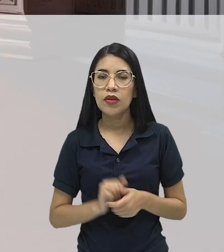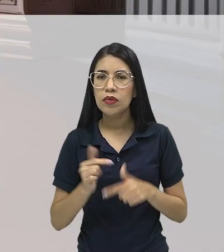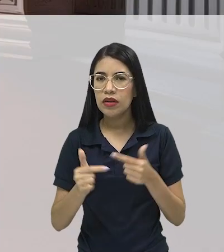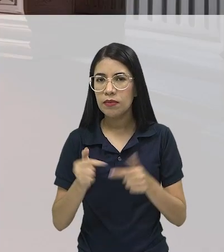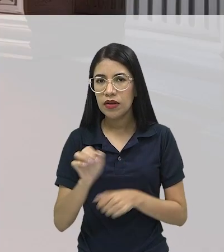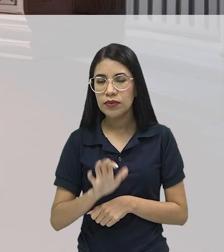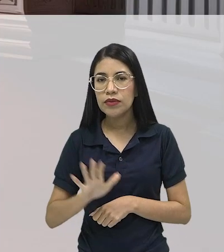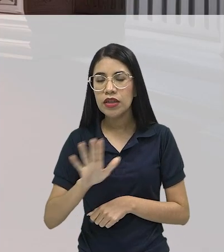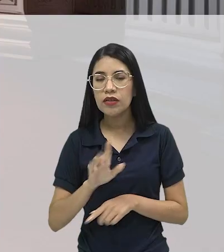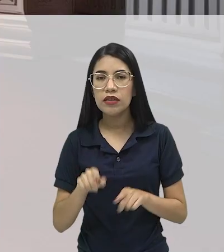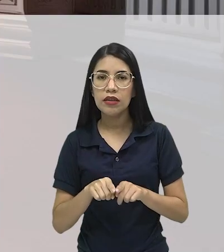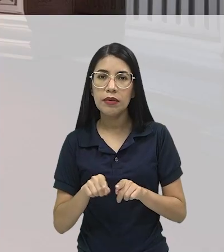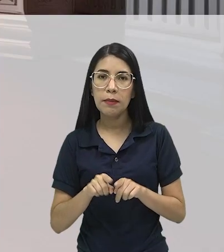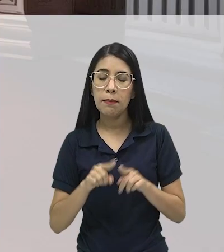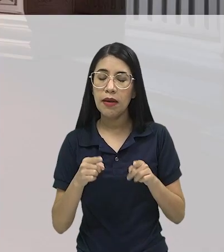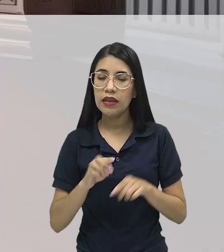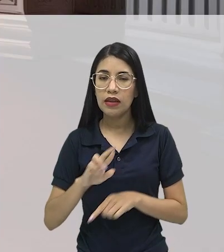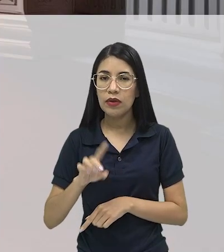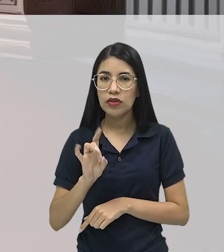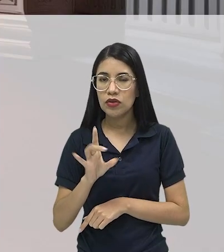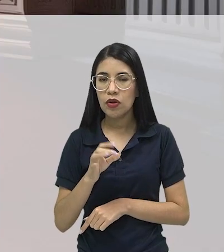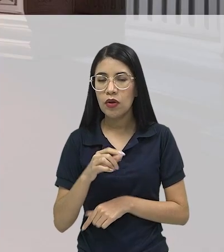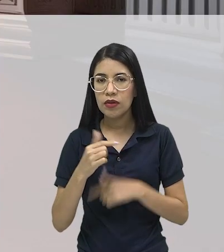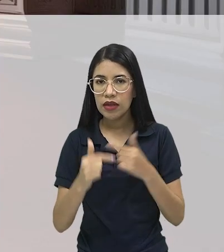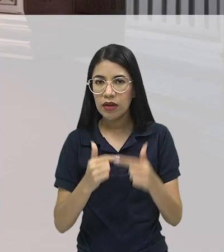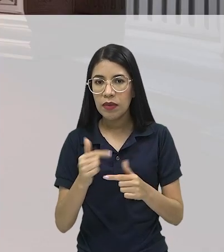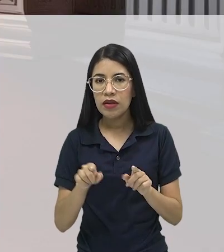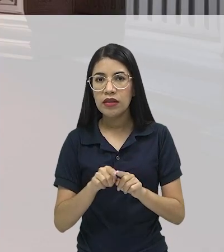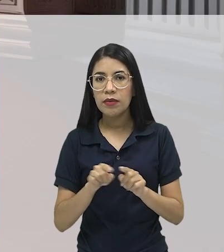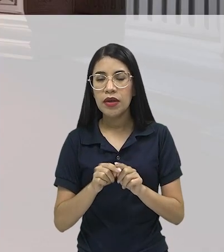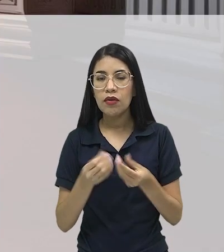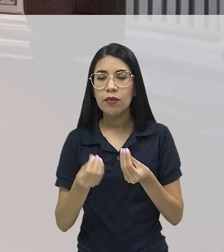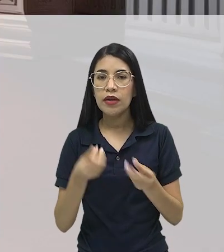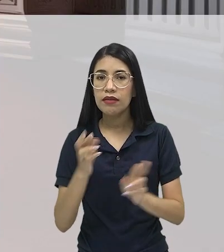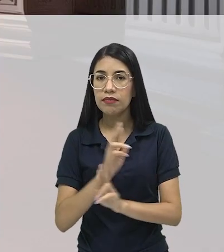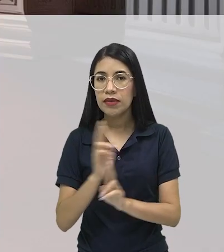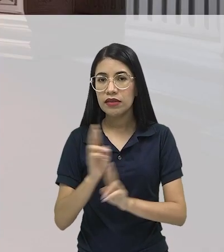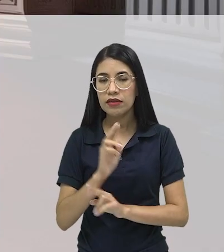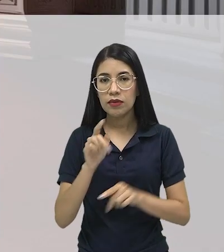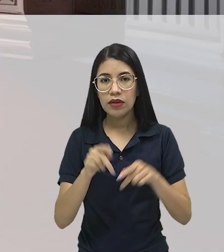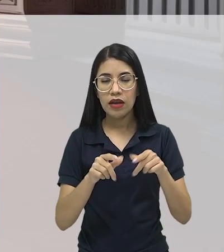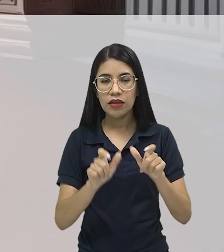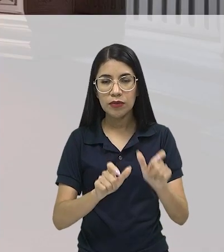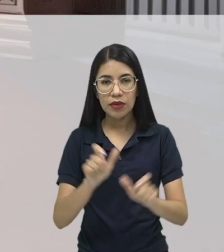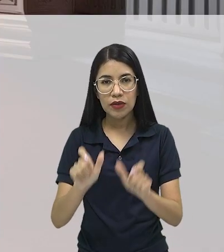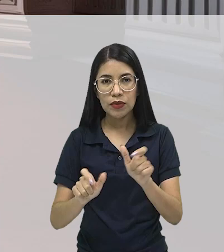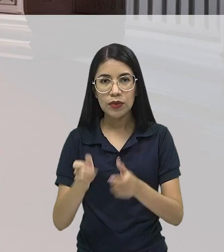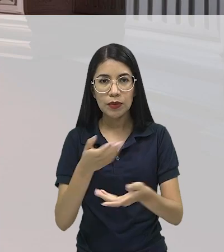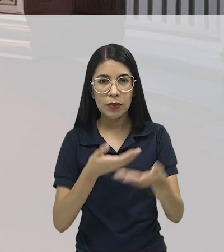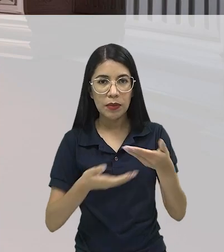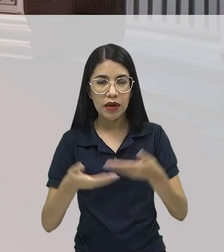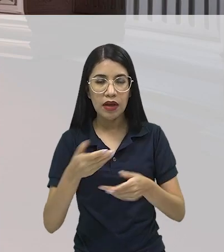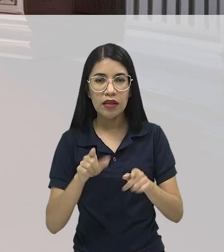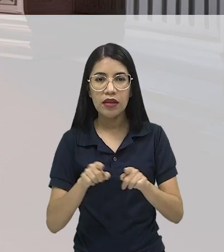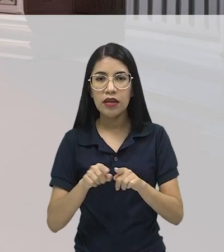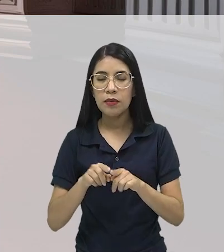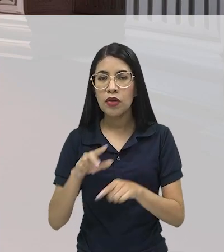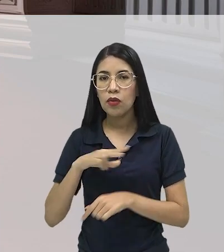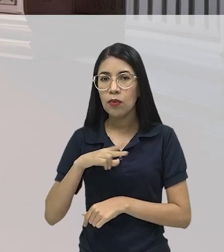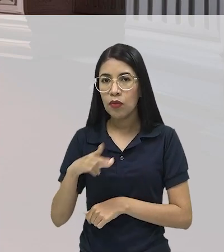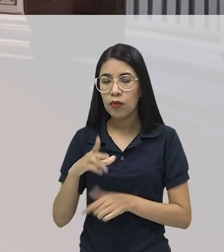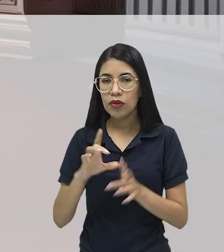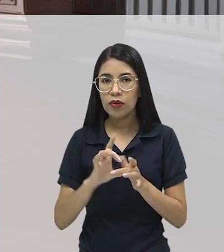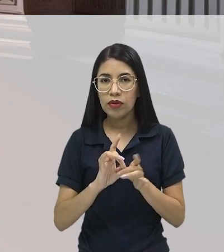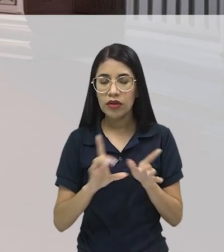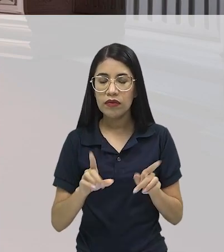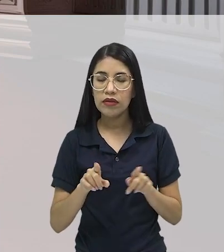também, né? Mas as pessoas não vivem só de trabalho, mas também nas relações sociais, na questão do público e do privado, na